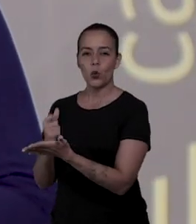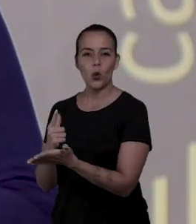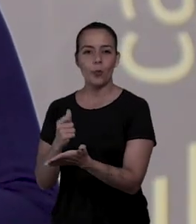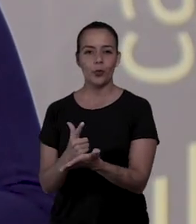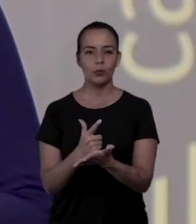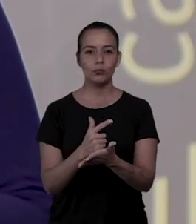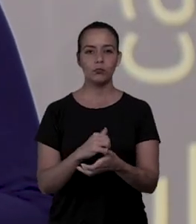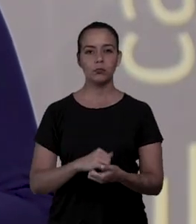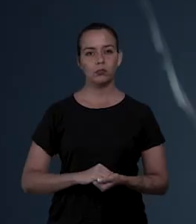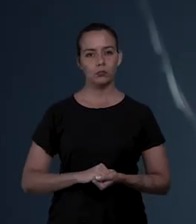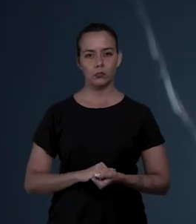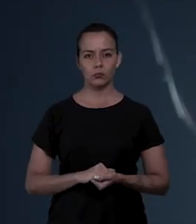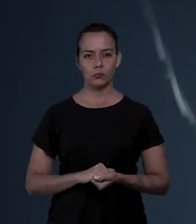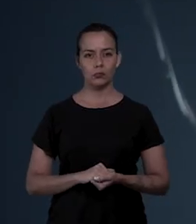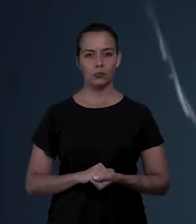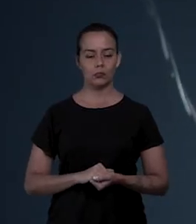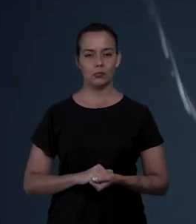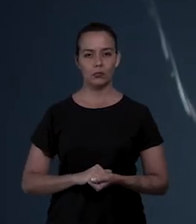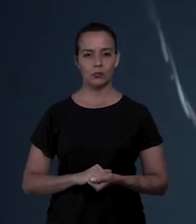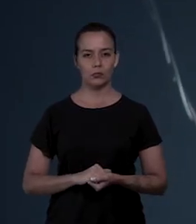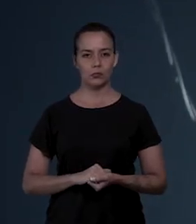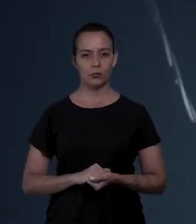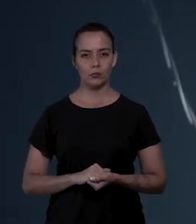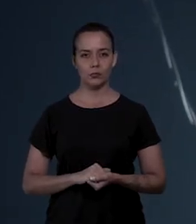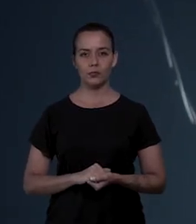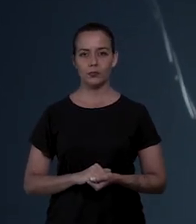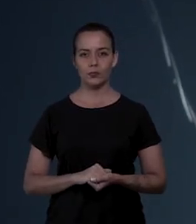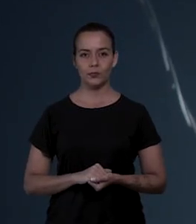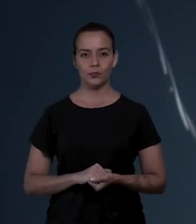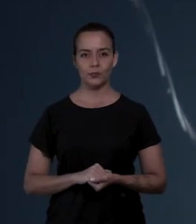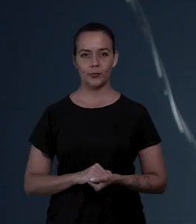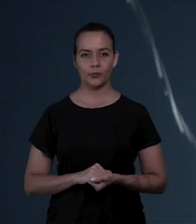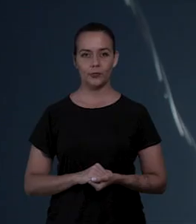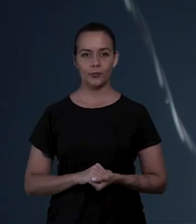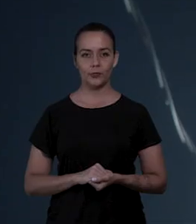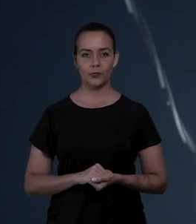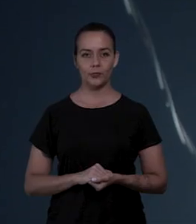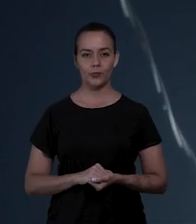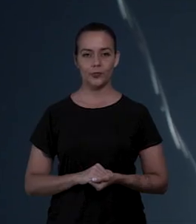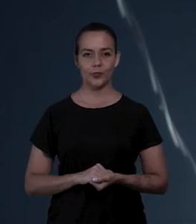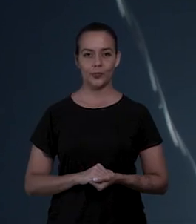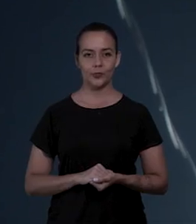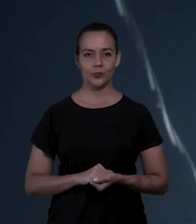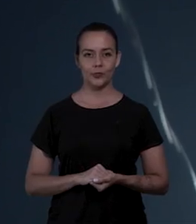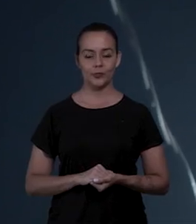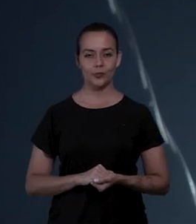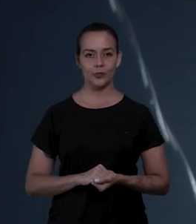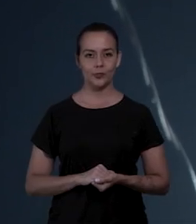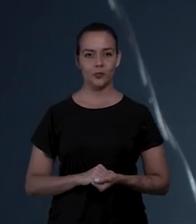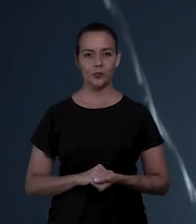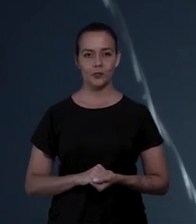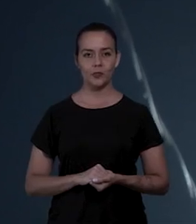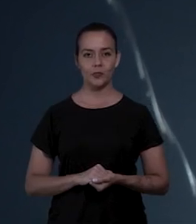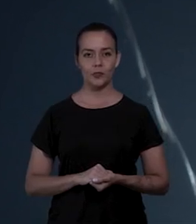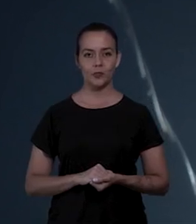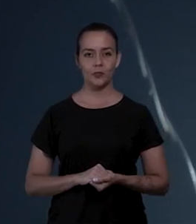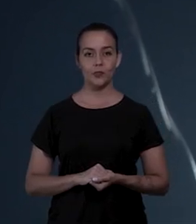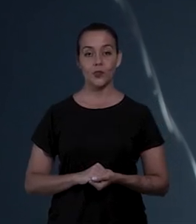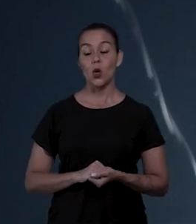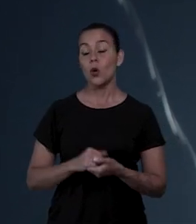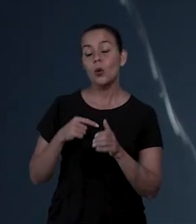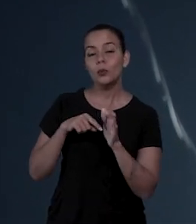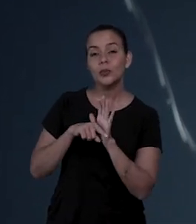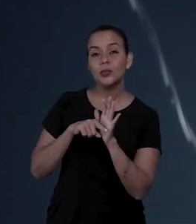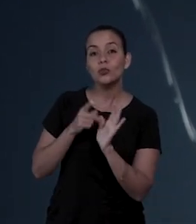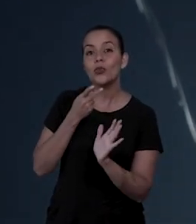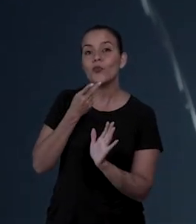objetos de consumo, para aglutinar a sua identidade desde fora. Sob o céu noturno, um par de tênis